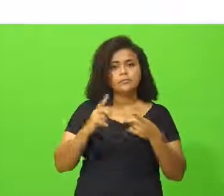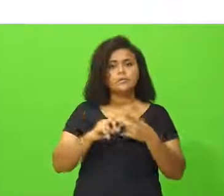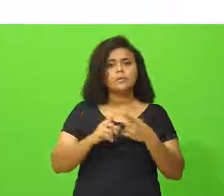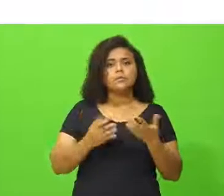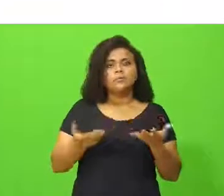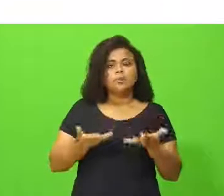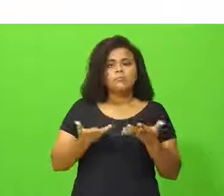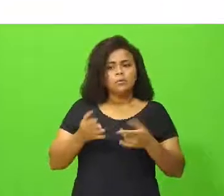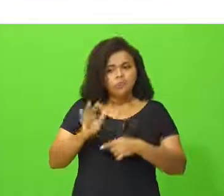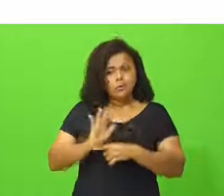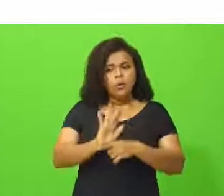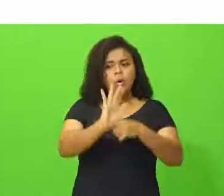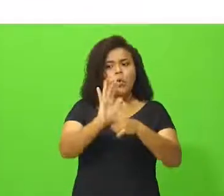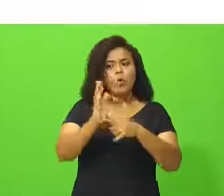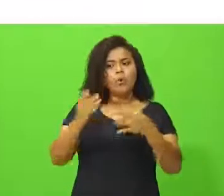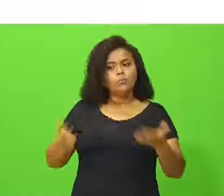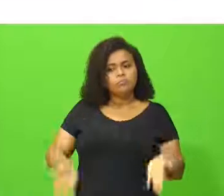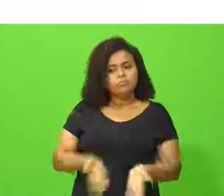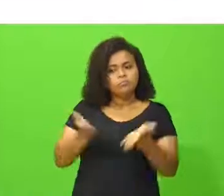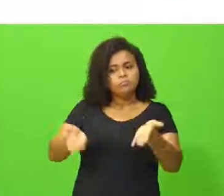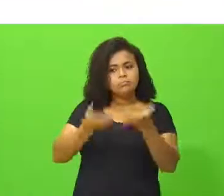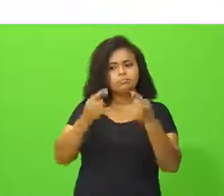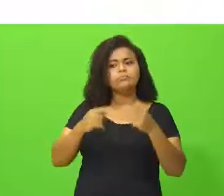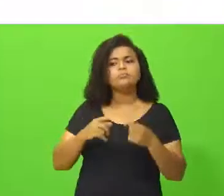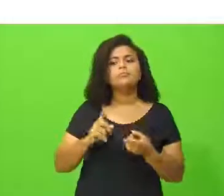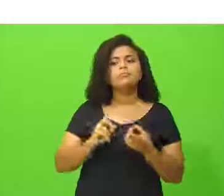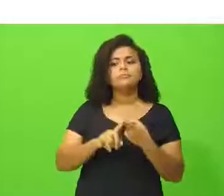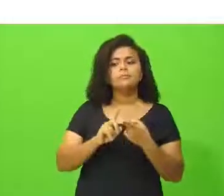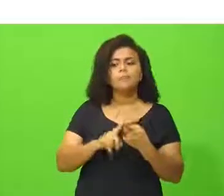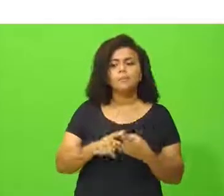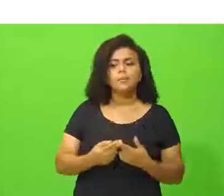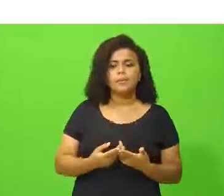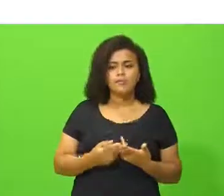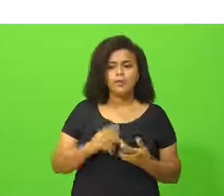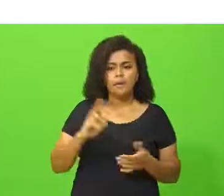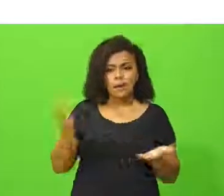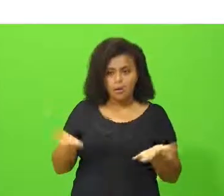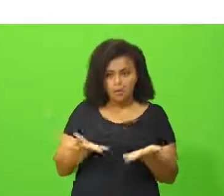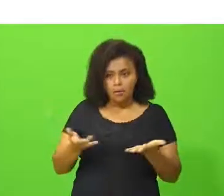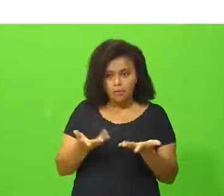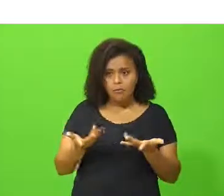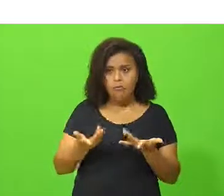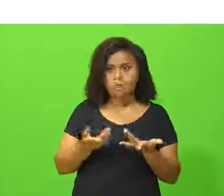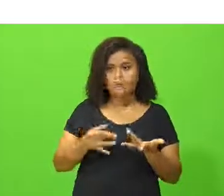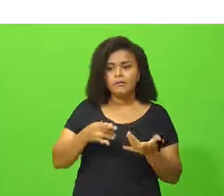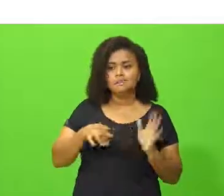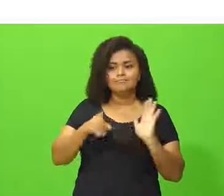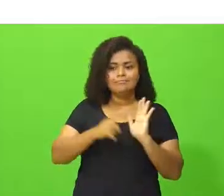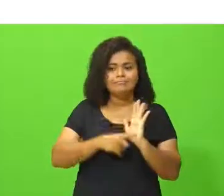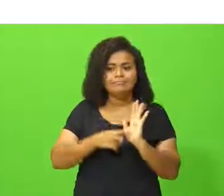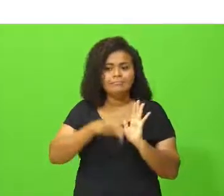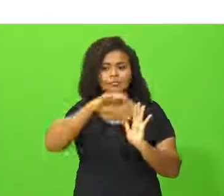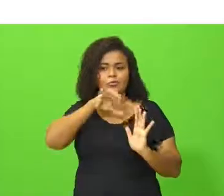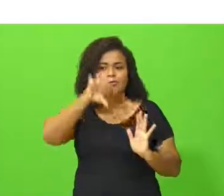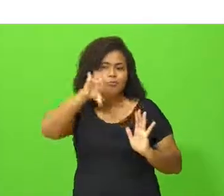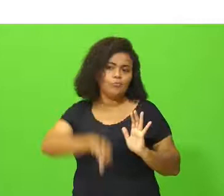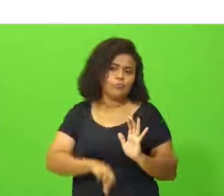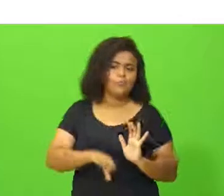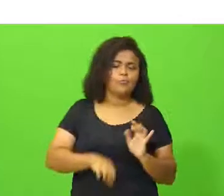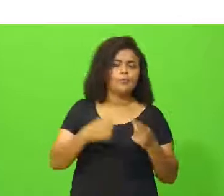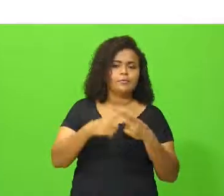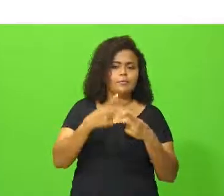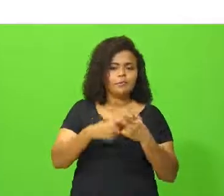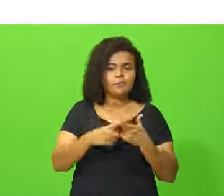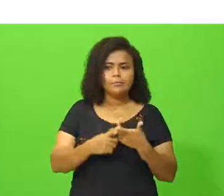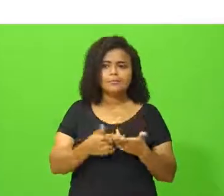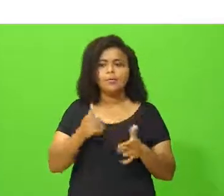para a população. Então, seguidamente, nós vamos ver o impacto negativo, que ele vai dizer que é quando a ação